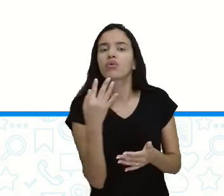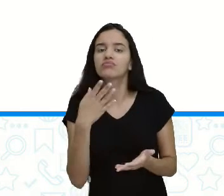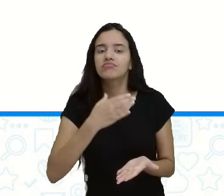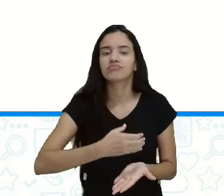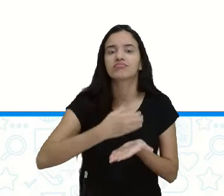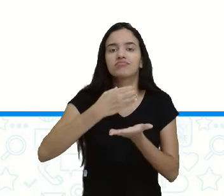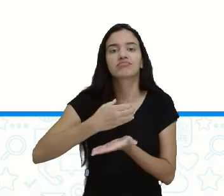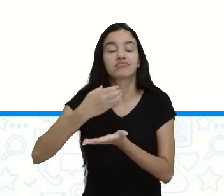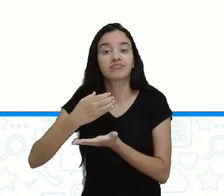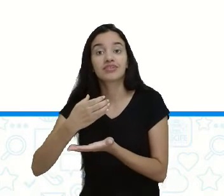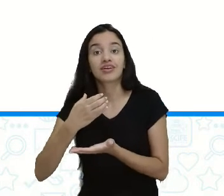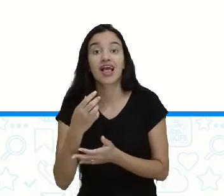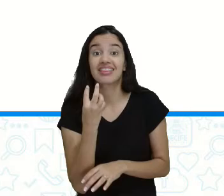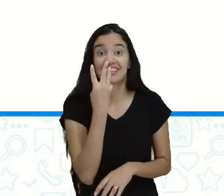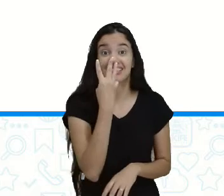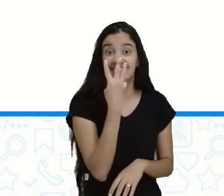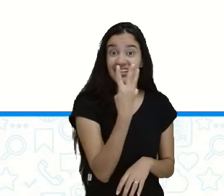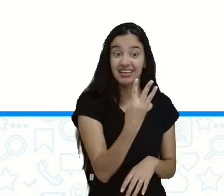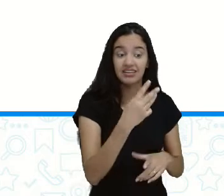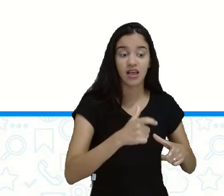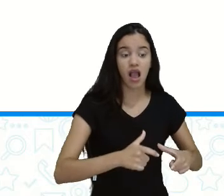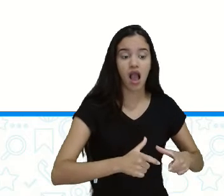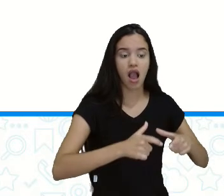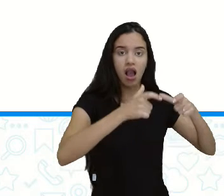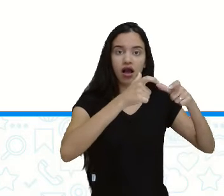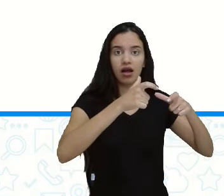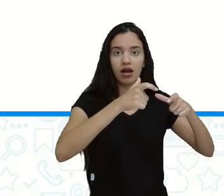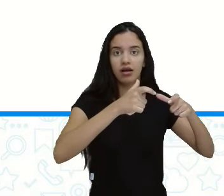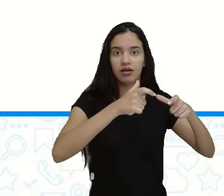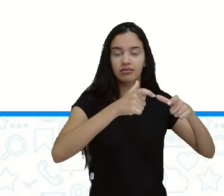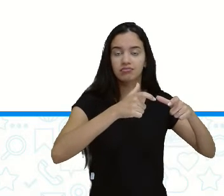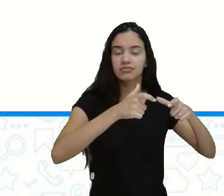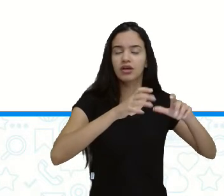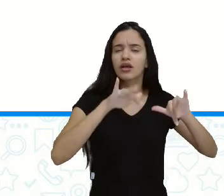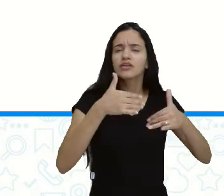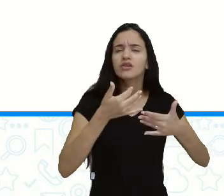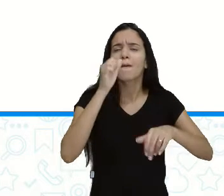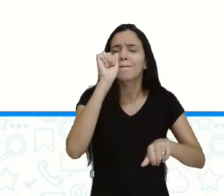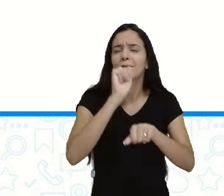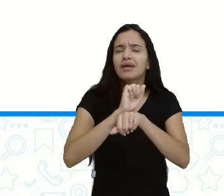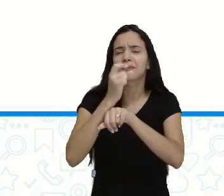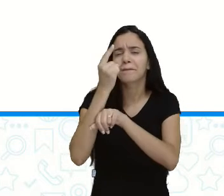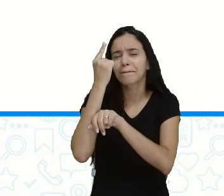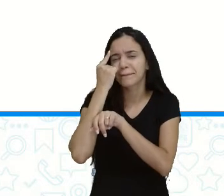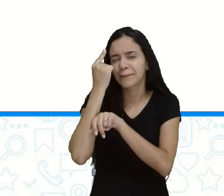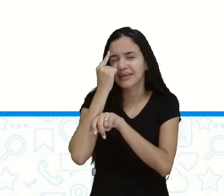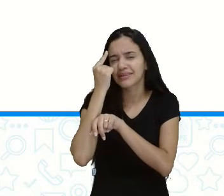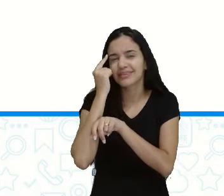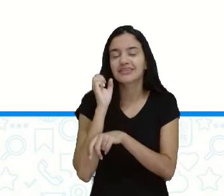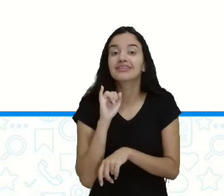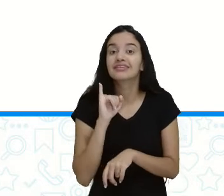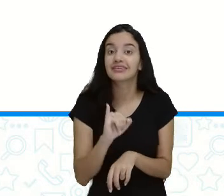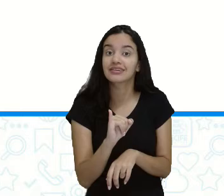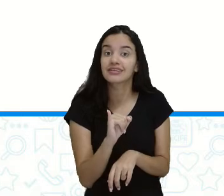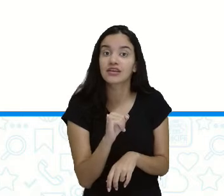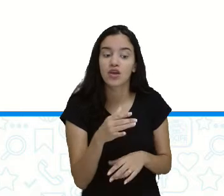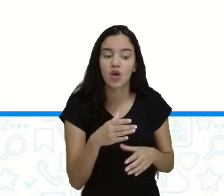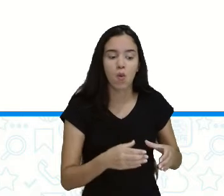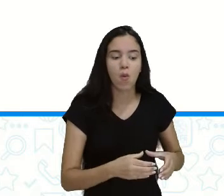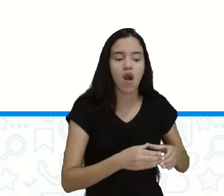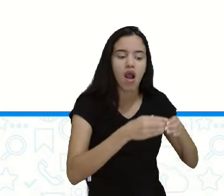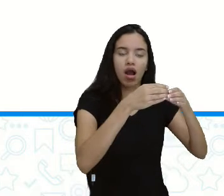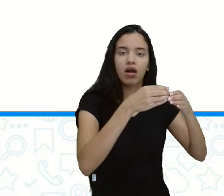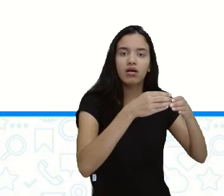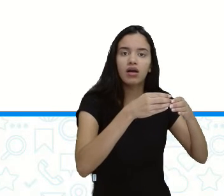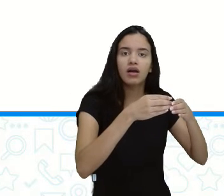3 caixas de leite? E aí, estudantes, pare e pense um pouquinho. Se com uma caixa de 1 litro